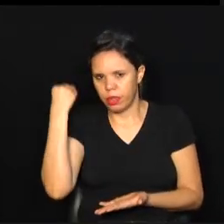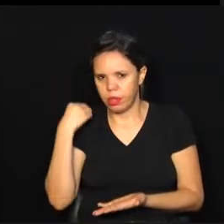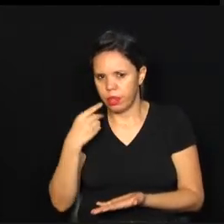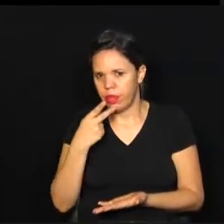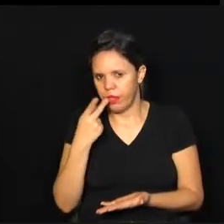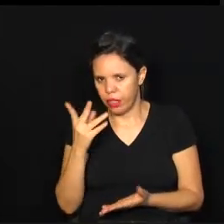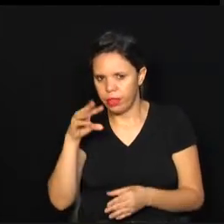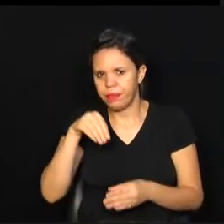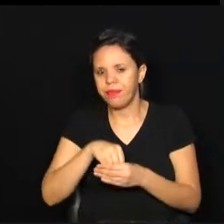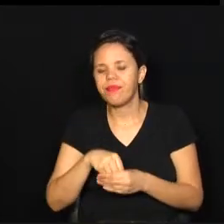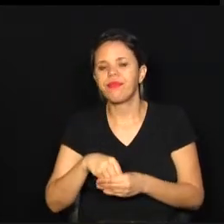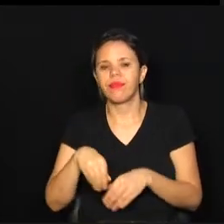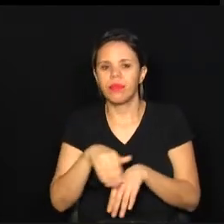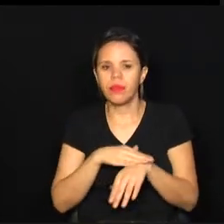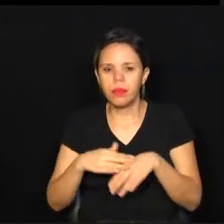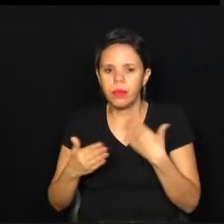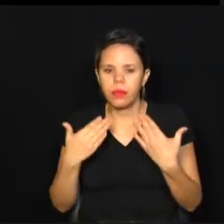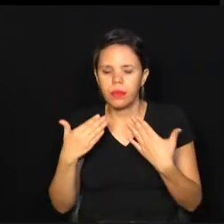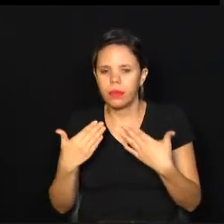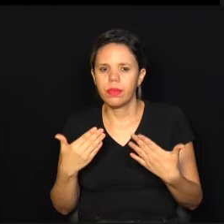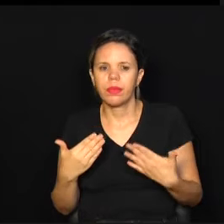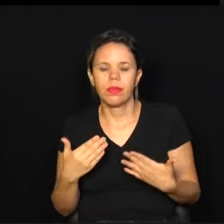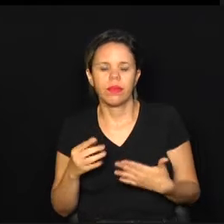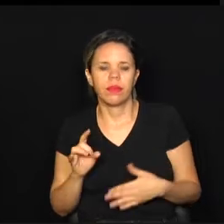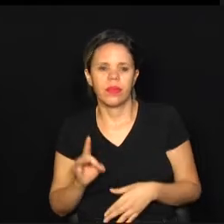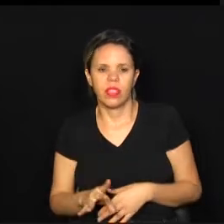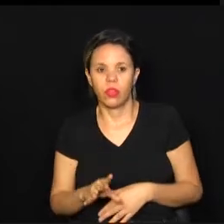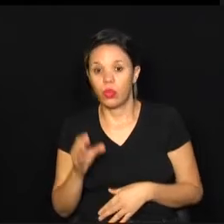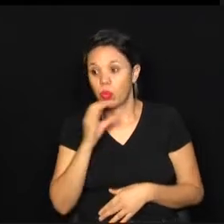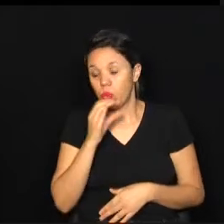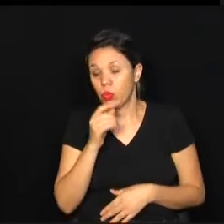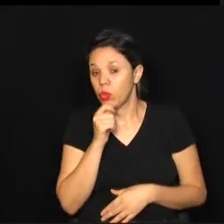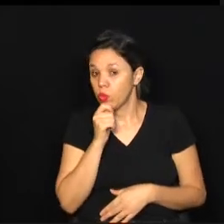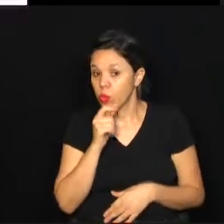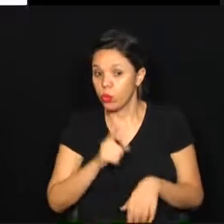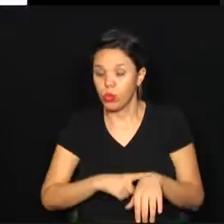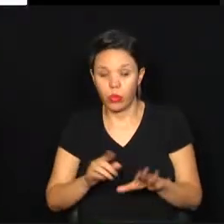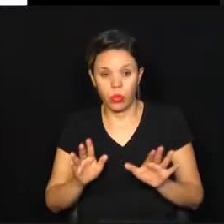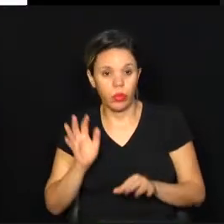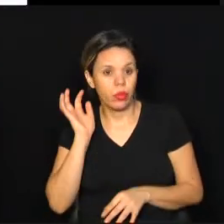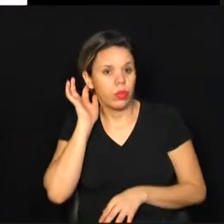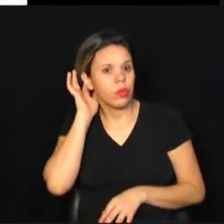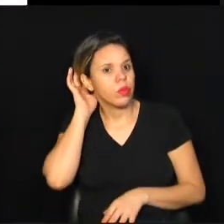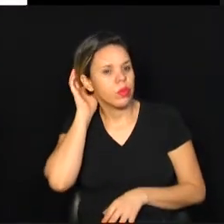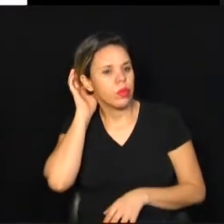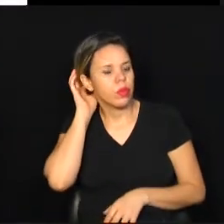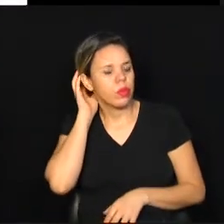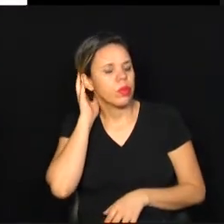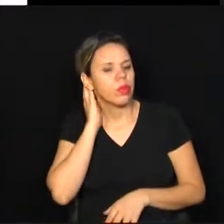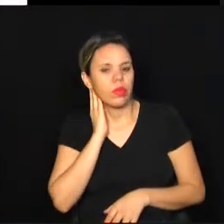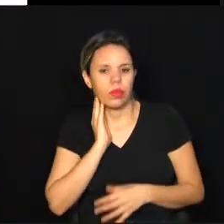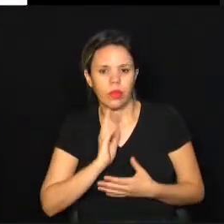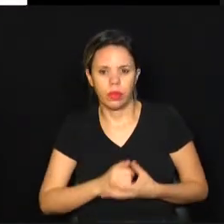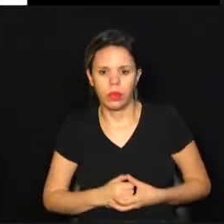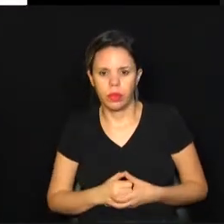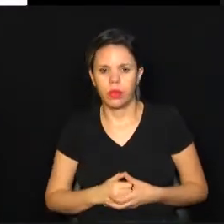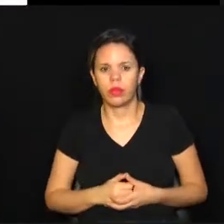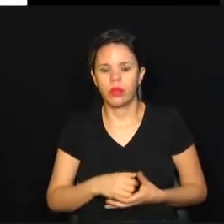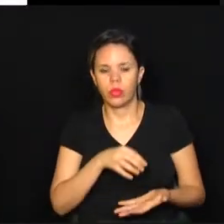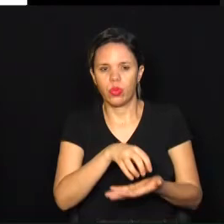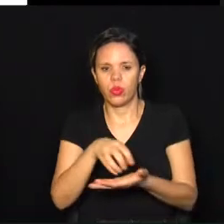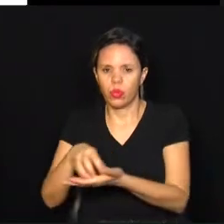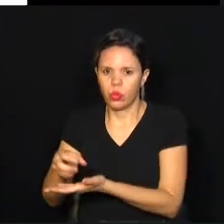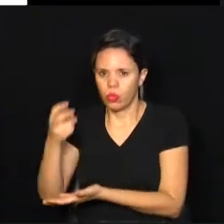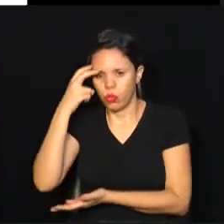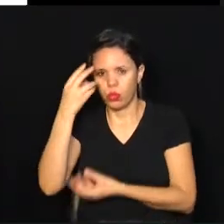do debate, né? Embora ele não seja o emergencial neste momento, né? Então, os equipamentos culturais,